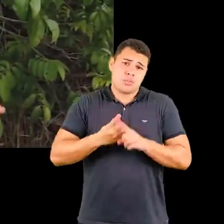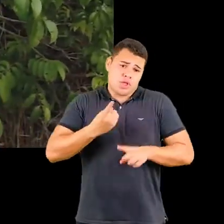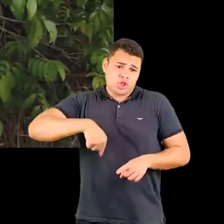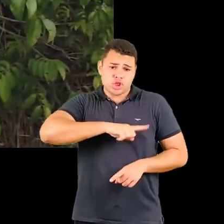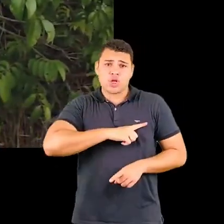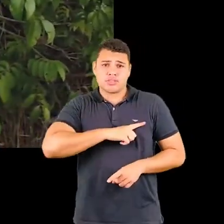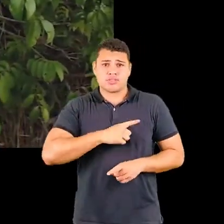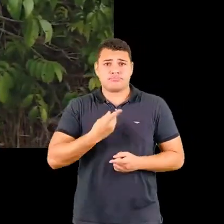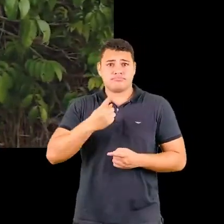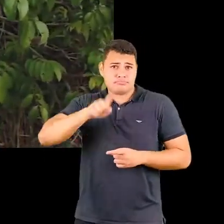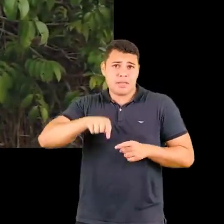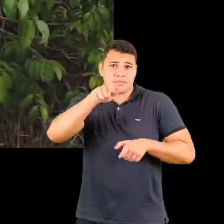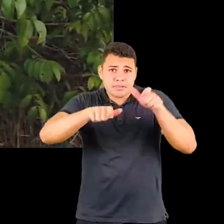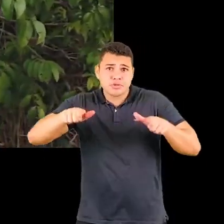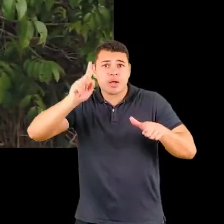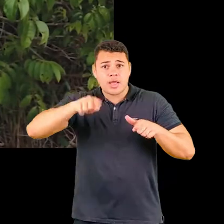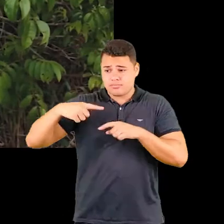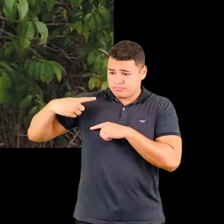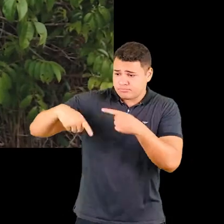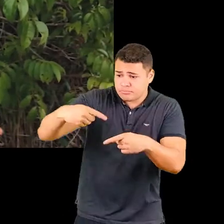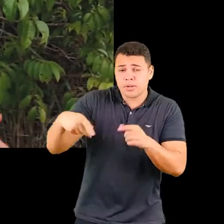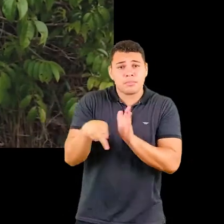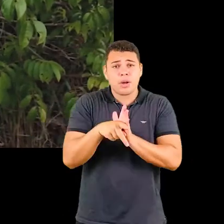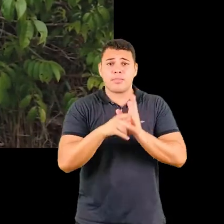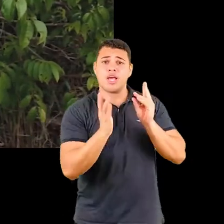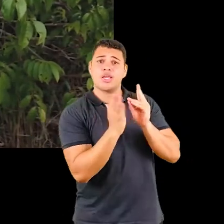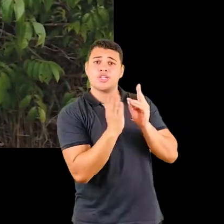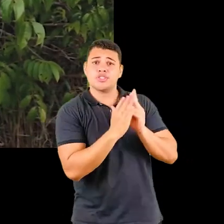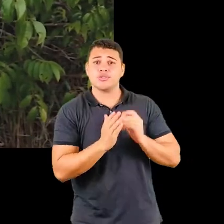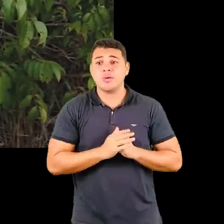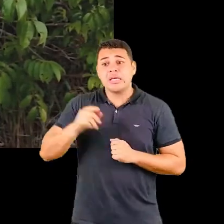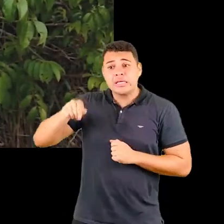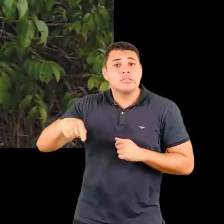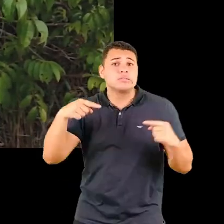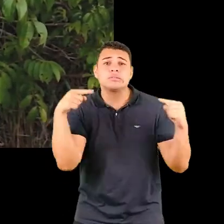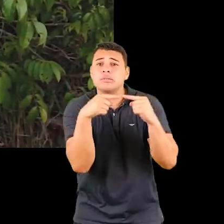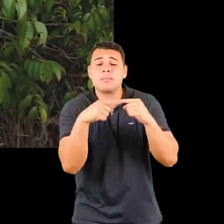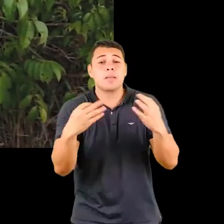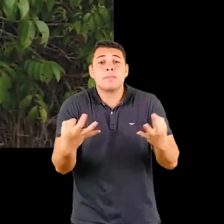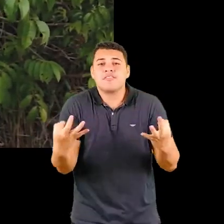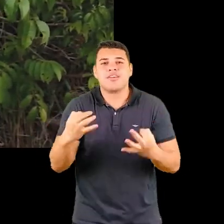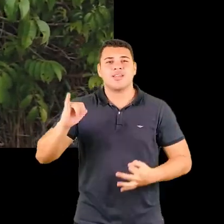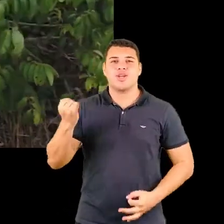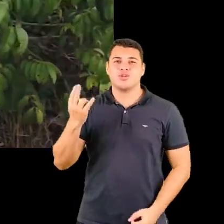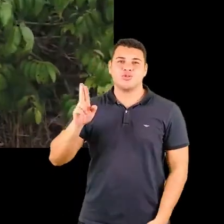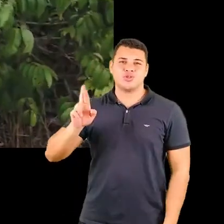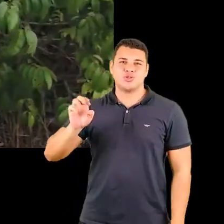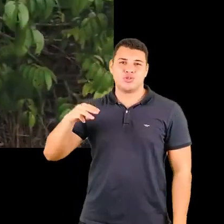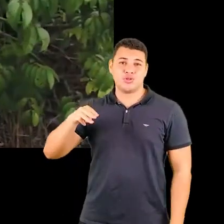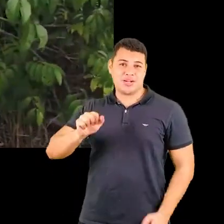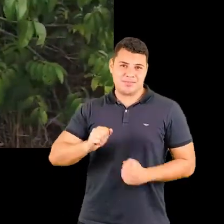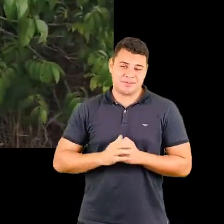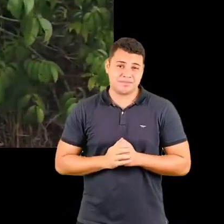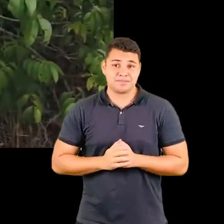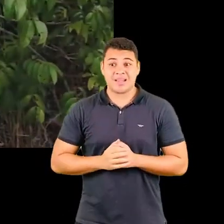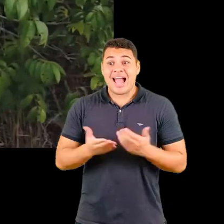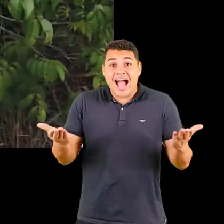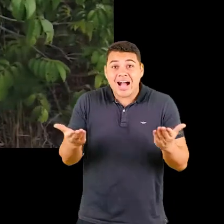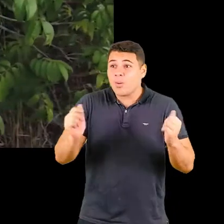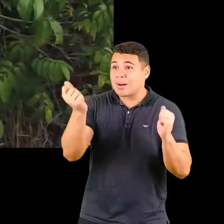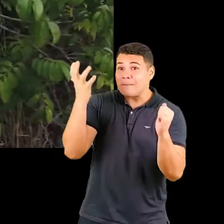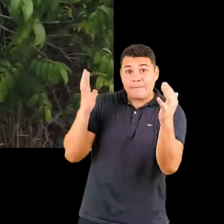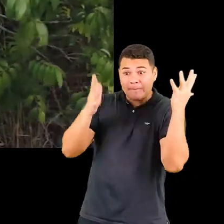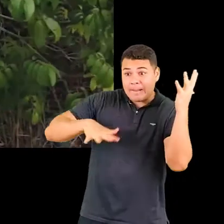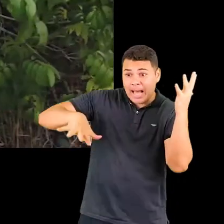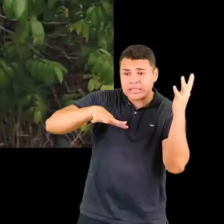dessa terra, né? E isso tem tudo a ver com a jurema, né? A jurema sagrada. Aqui na zona da mata, o que